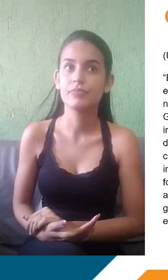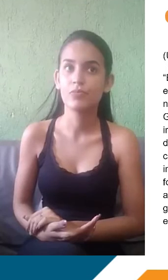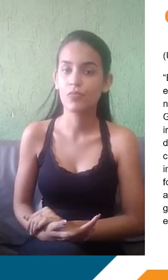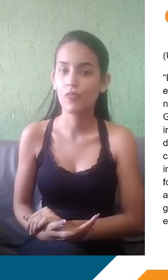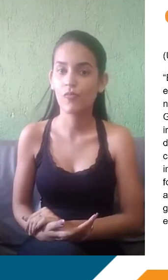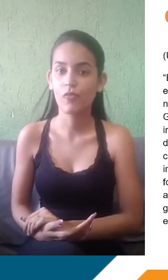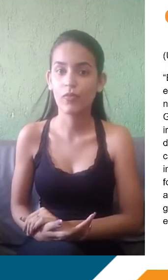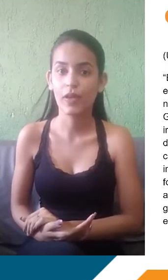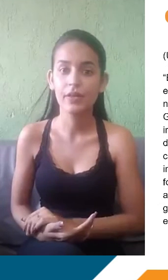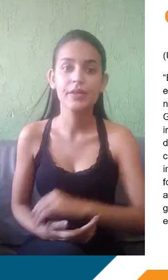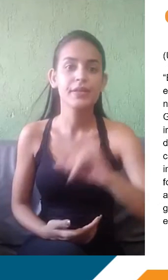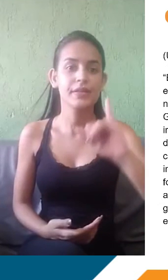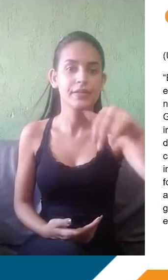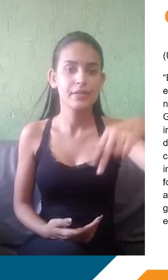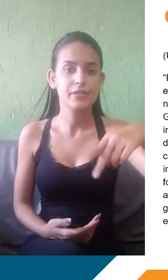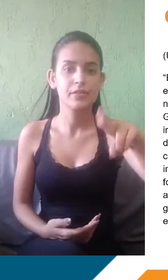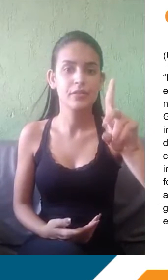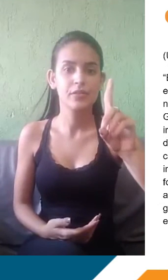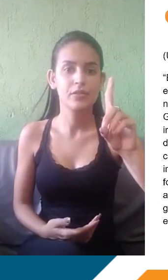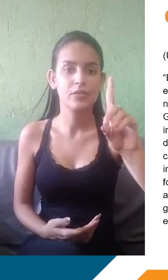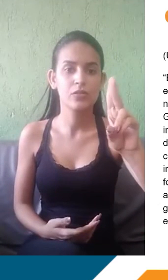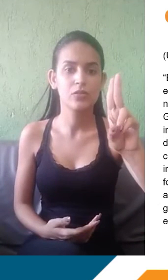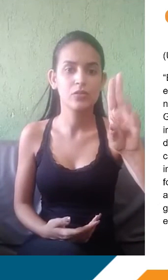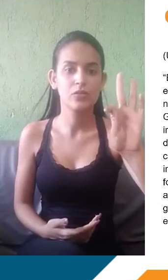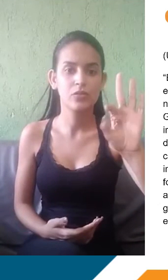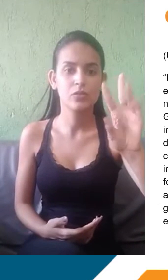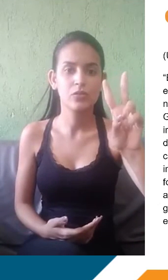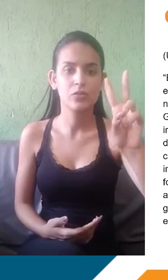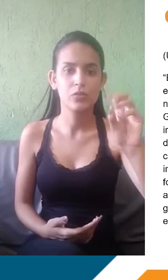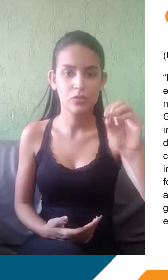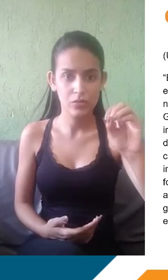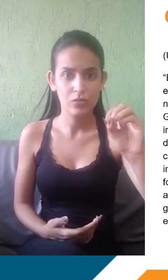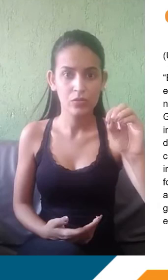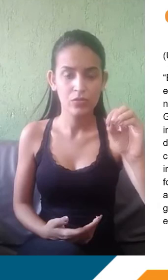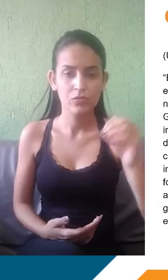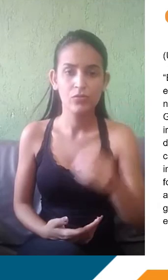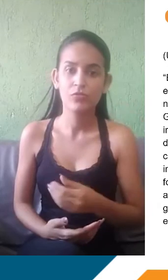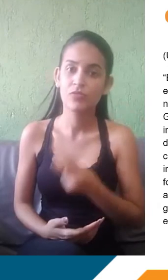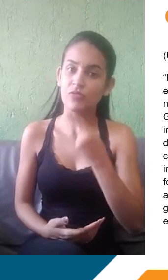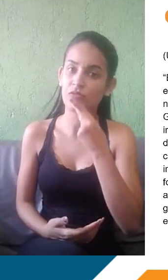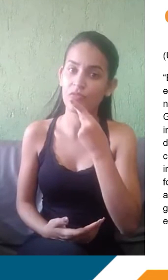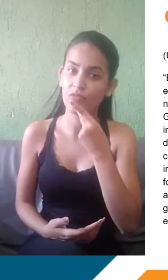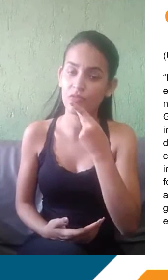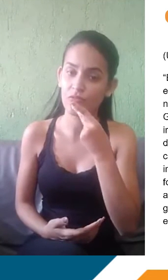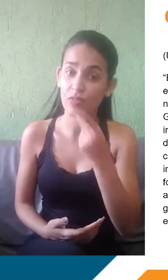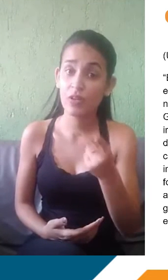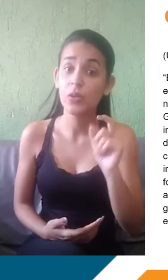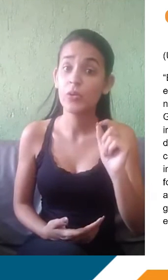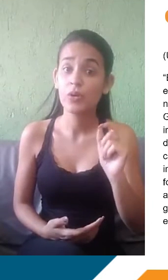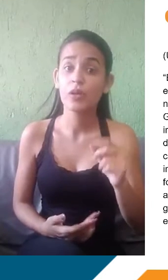caso específico para inferir uma regra geral, exemplificada exatamente pela fala de Lima Barreto, que critica